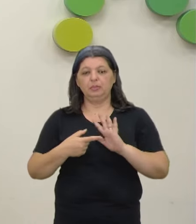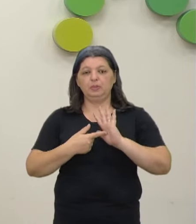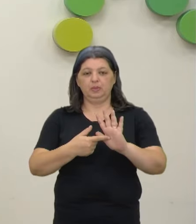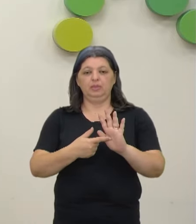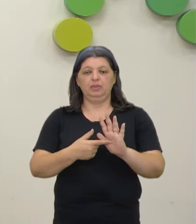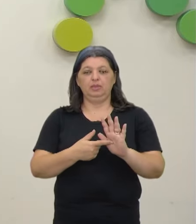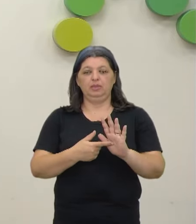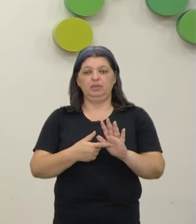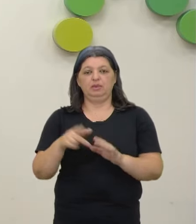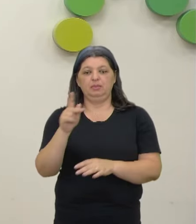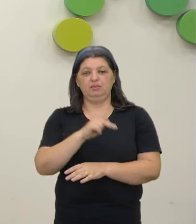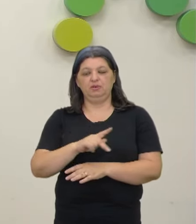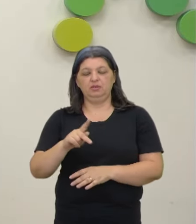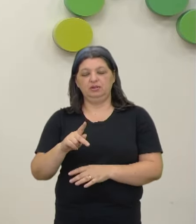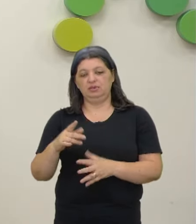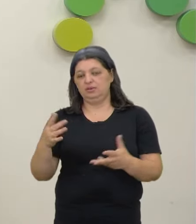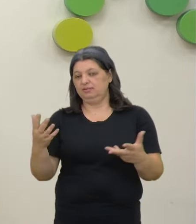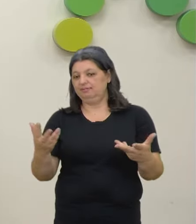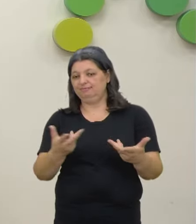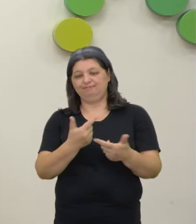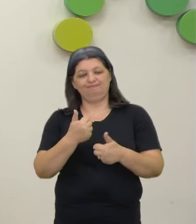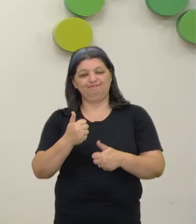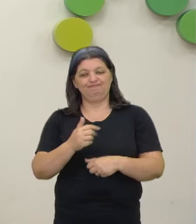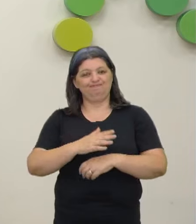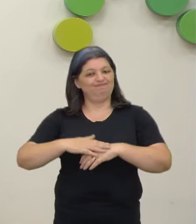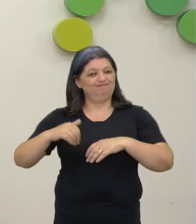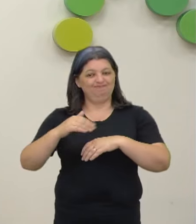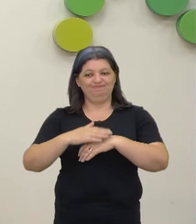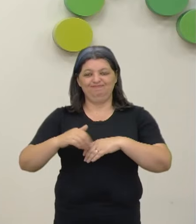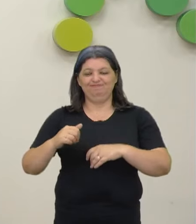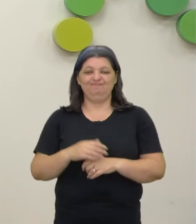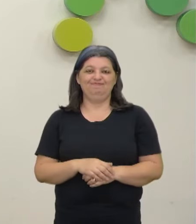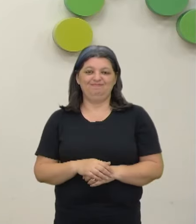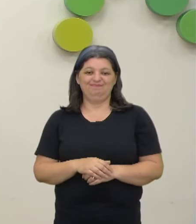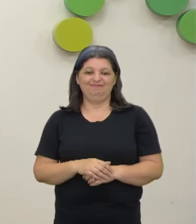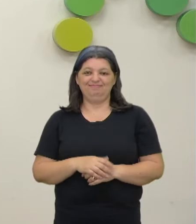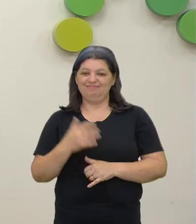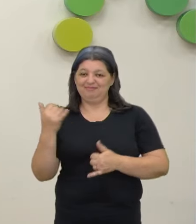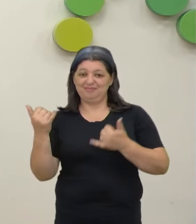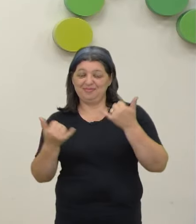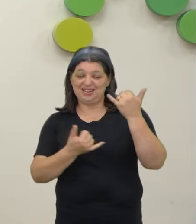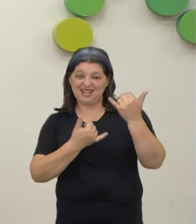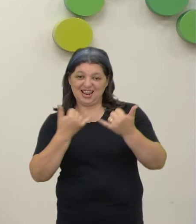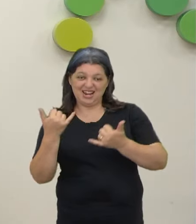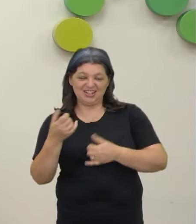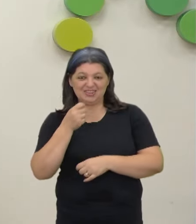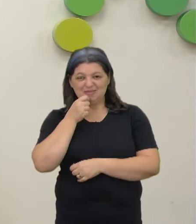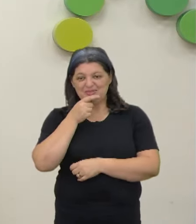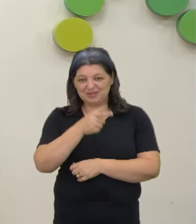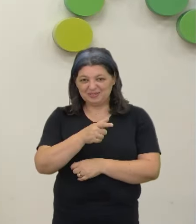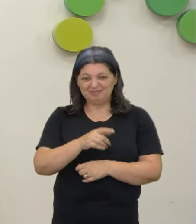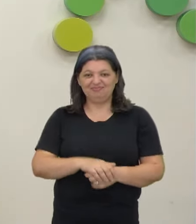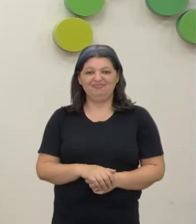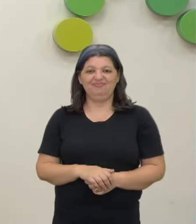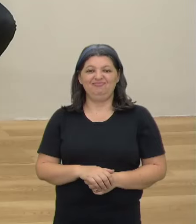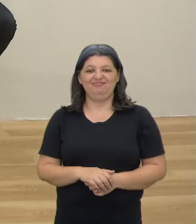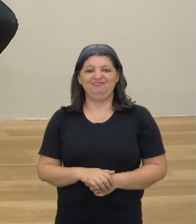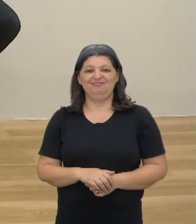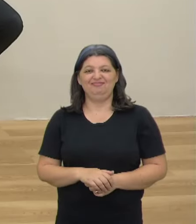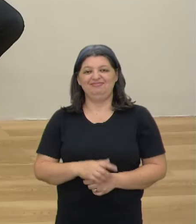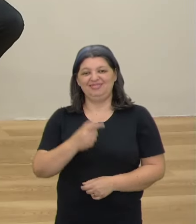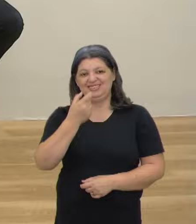professora mais querida, a mais disputada, a mais extrovertida, a mais Loki,